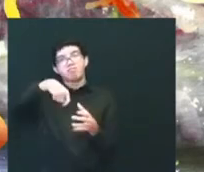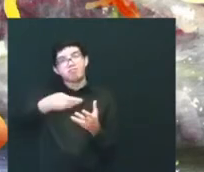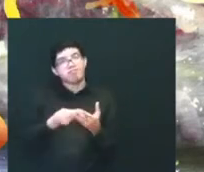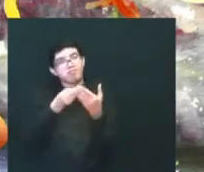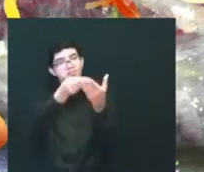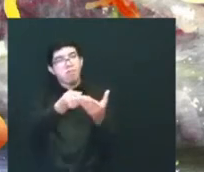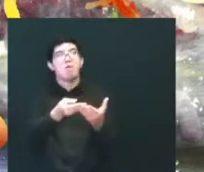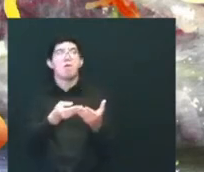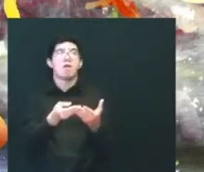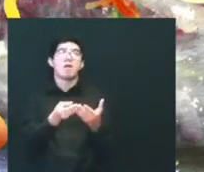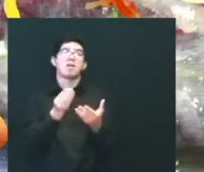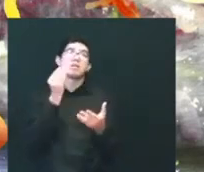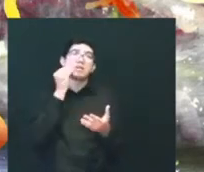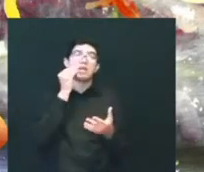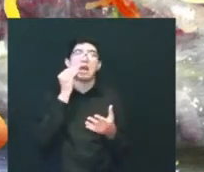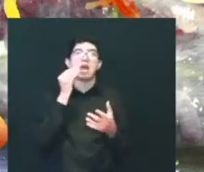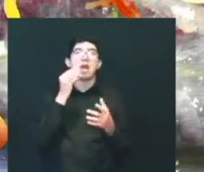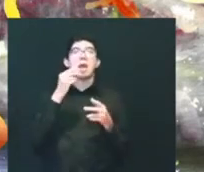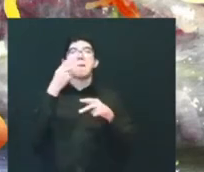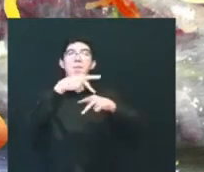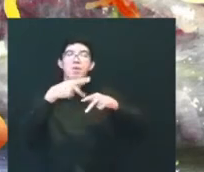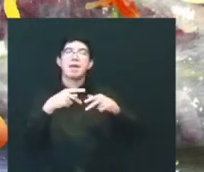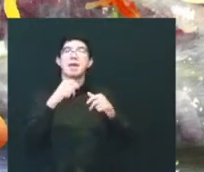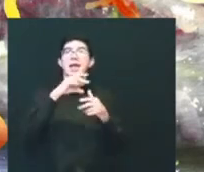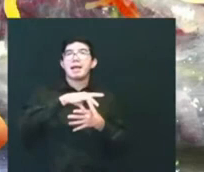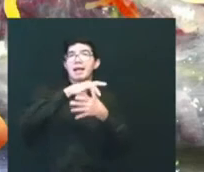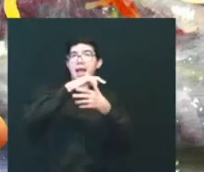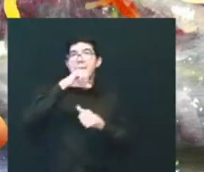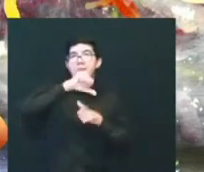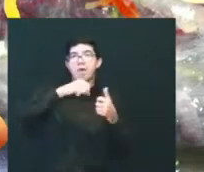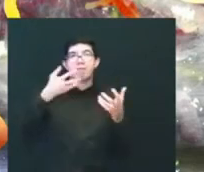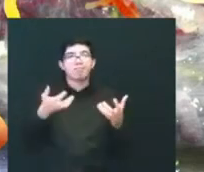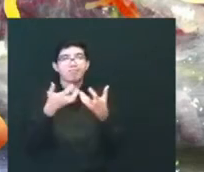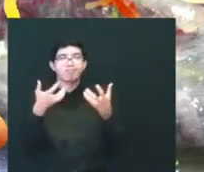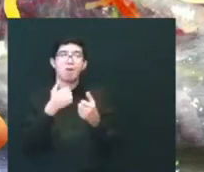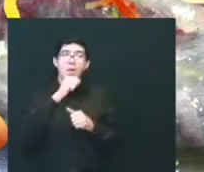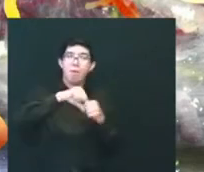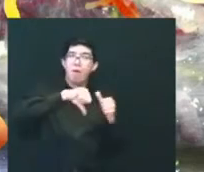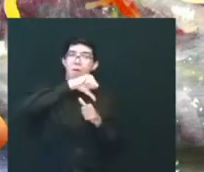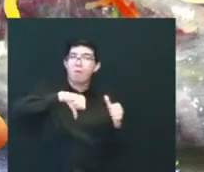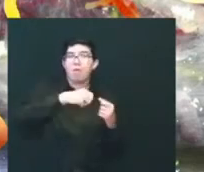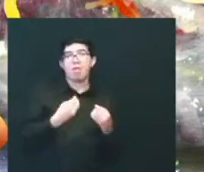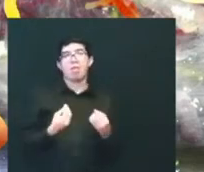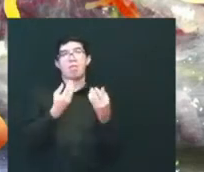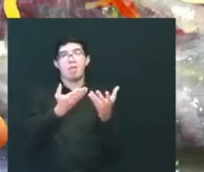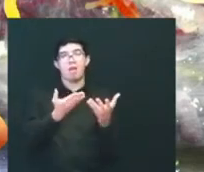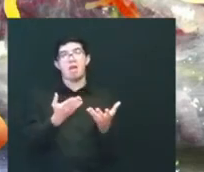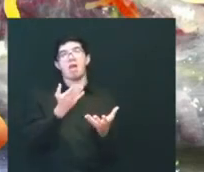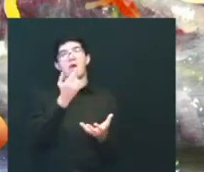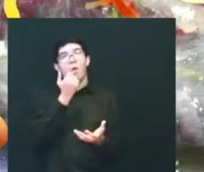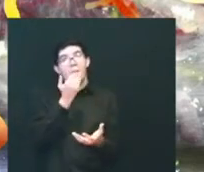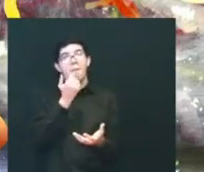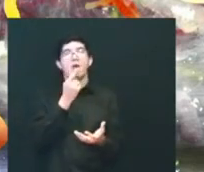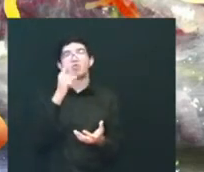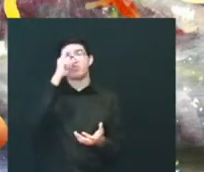outras você pode ficar variando a proteína, ficar variando a salada, de alguma forma para poder ele não